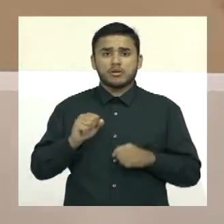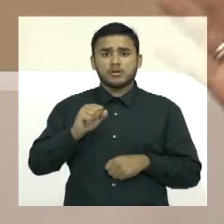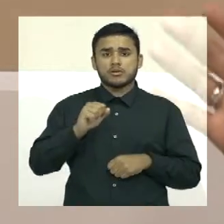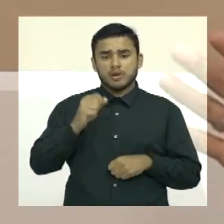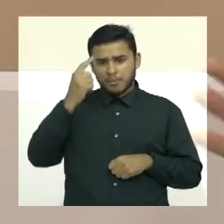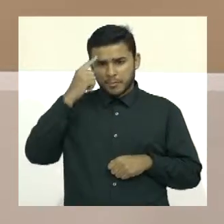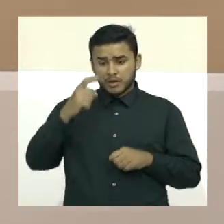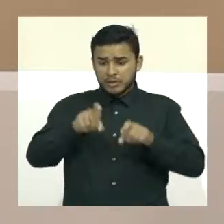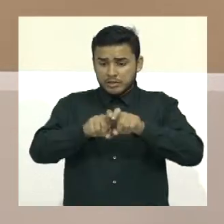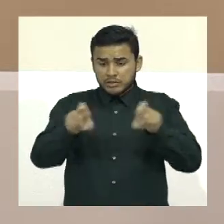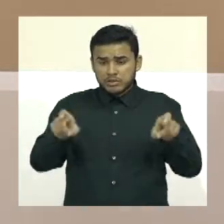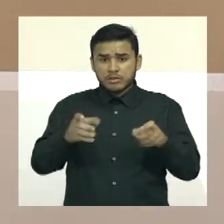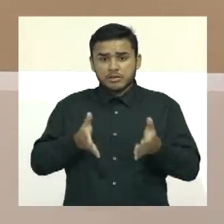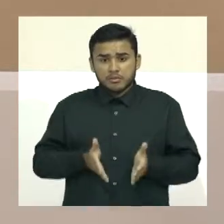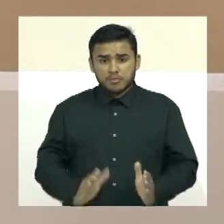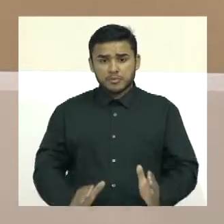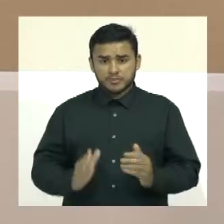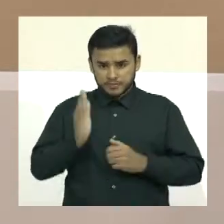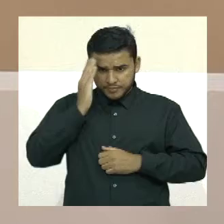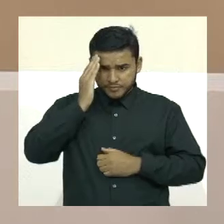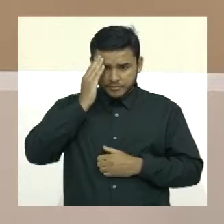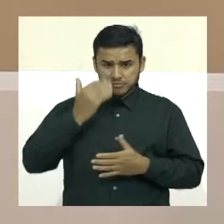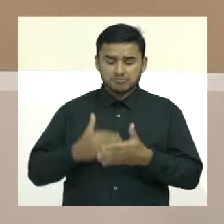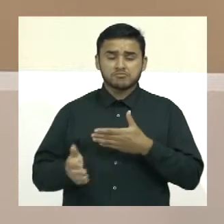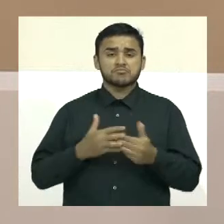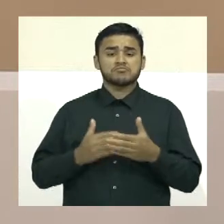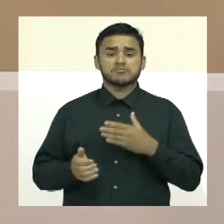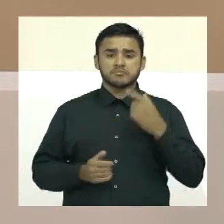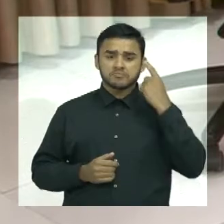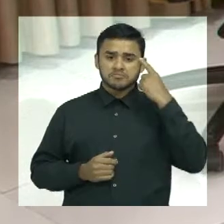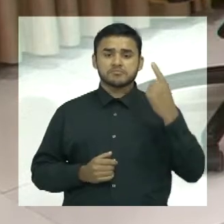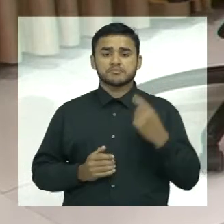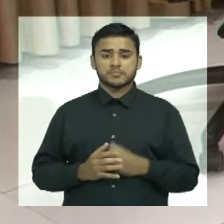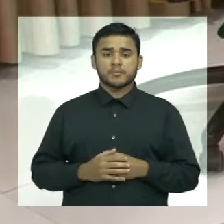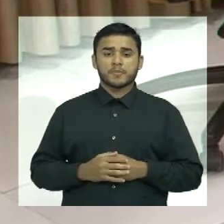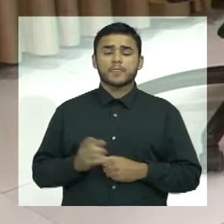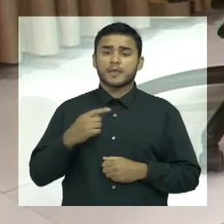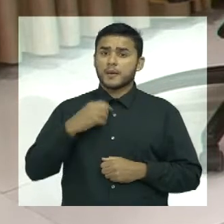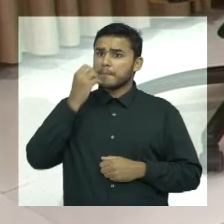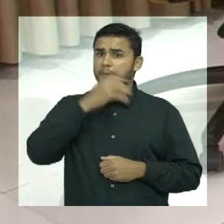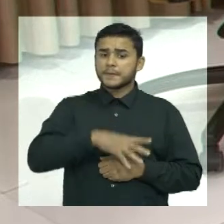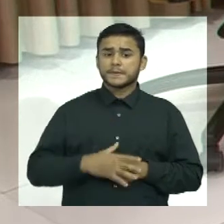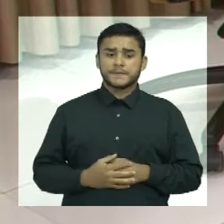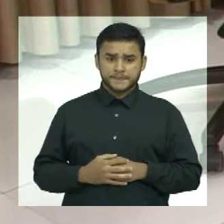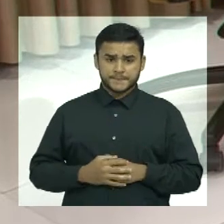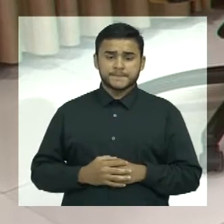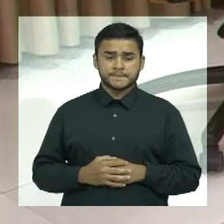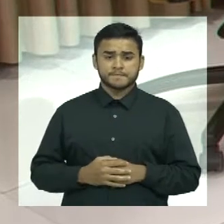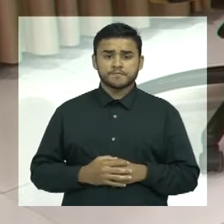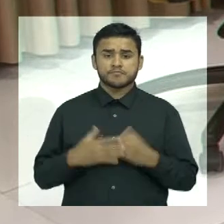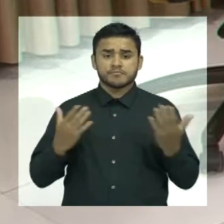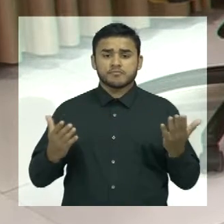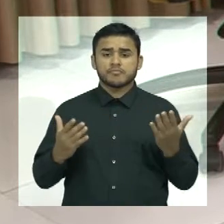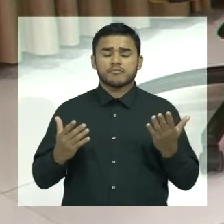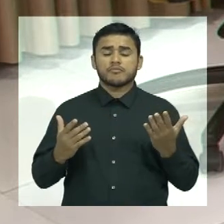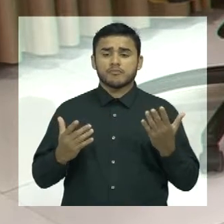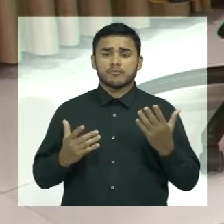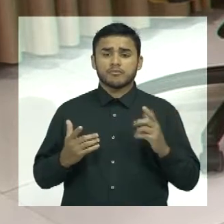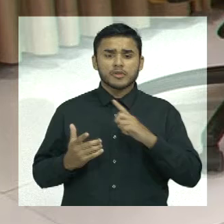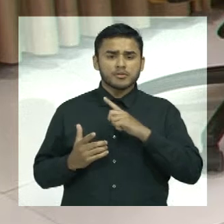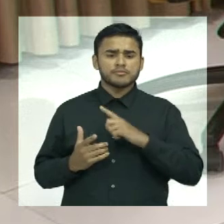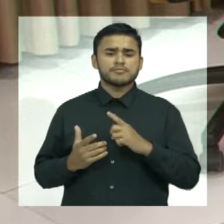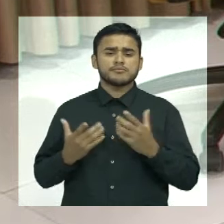da importância da vida humana por completo. Ainda mais agressivo. Ainda mais agressivo. E o que está por trás de tudo isso? Uma